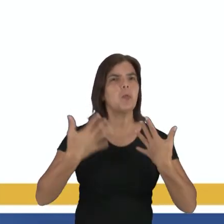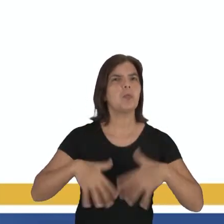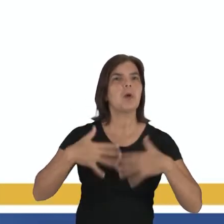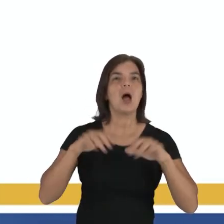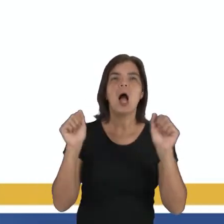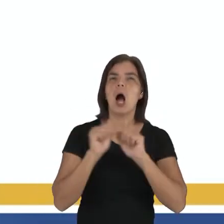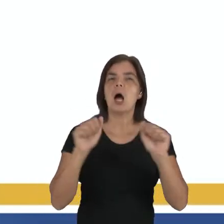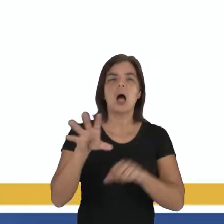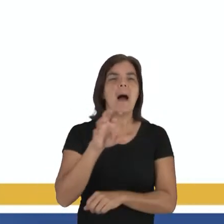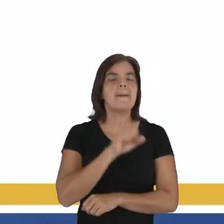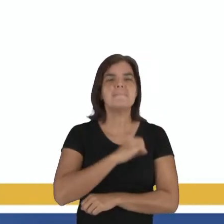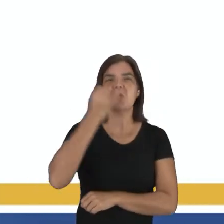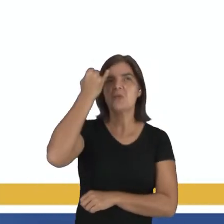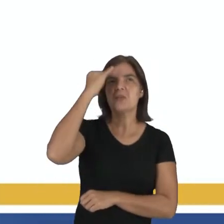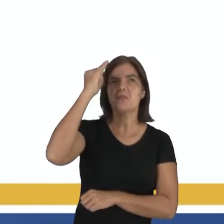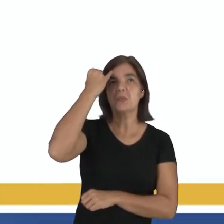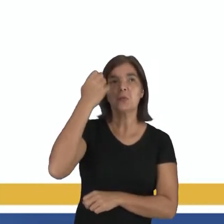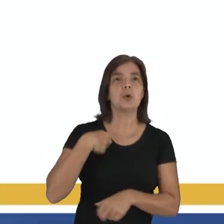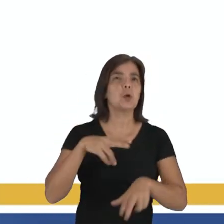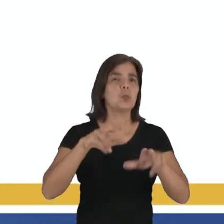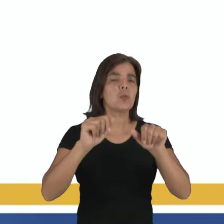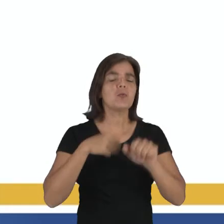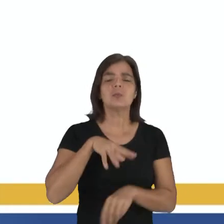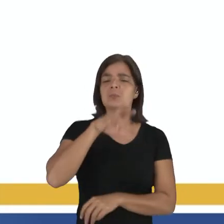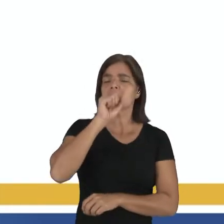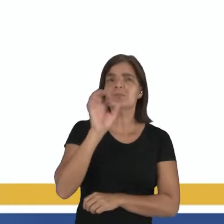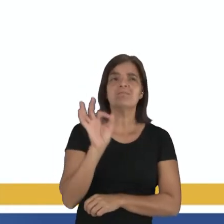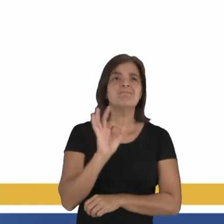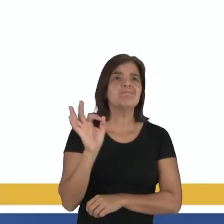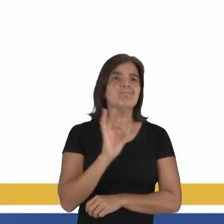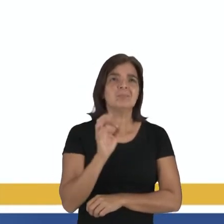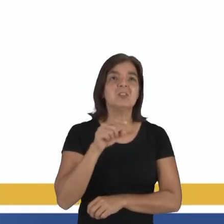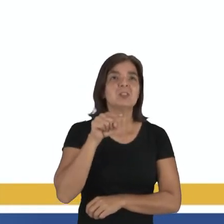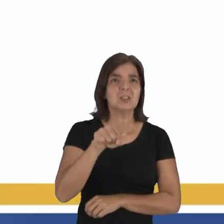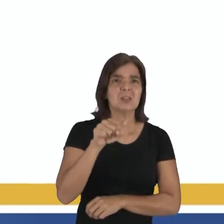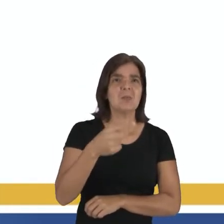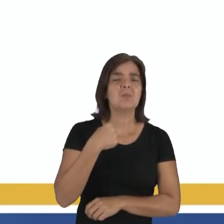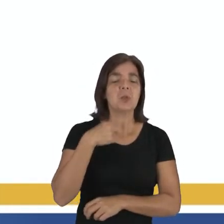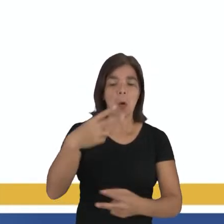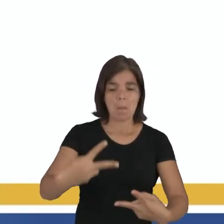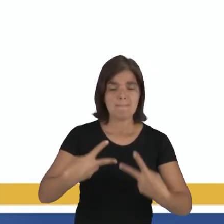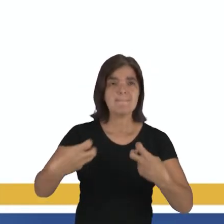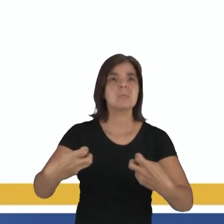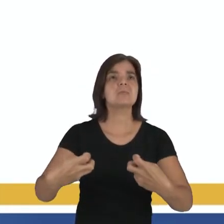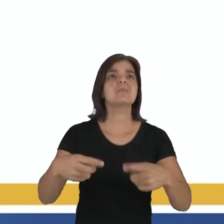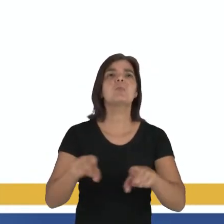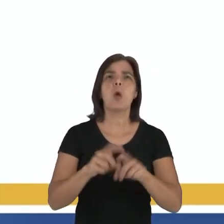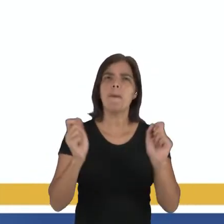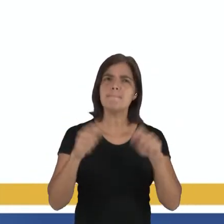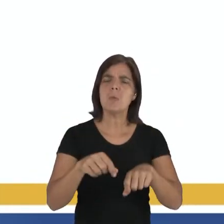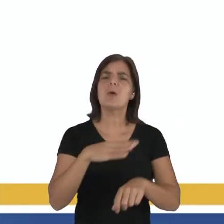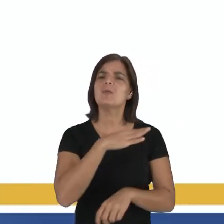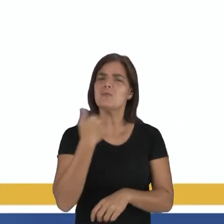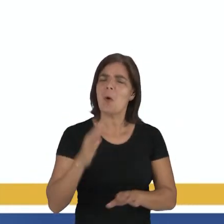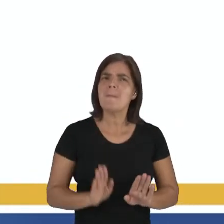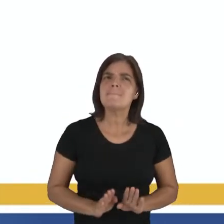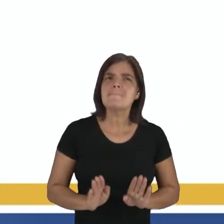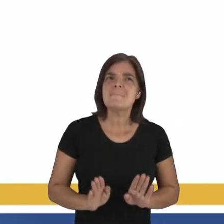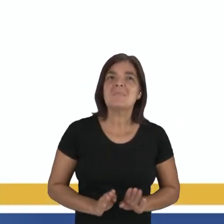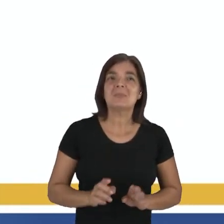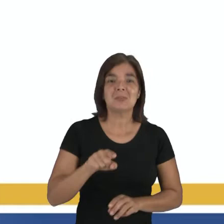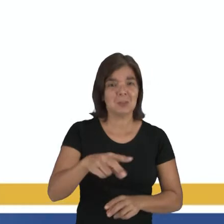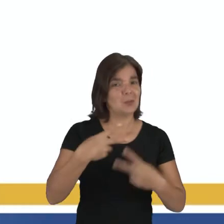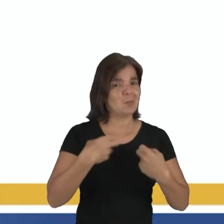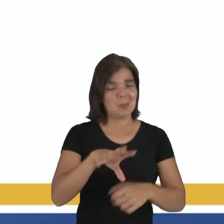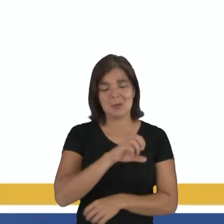exagerado, adoro um amor inventado. Eu nunca mais vou respirar, se você não me notar. Eu posso até morrer de fome,